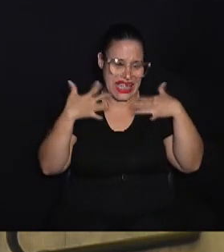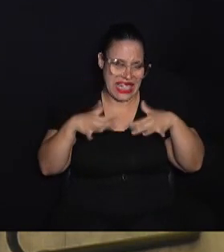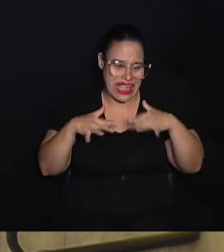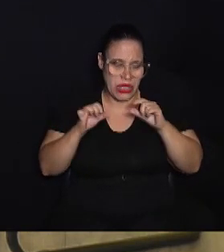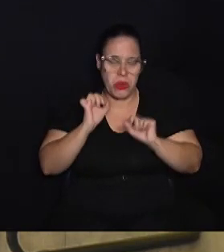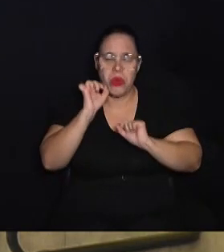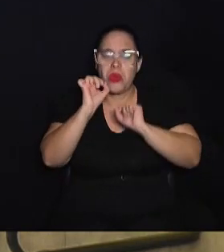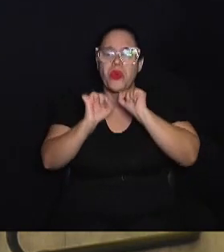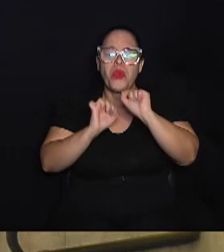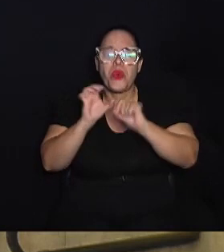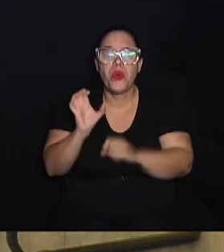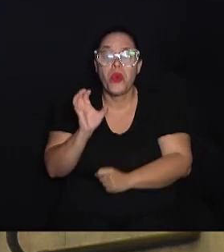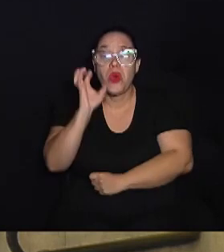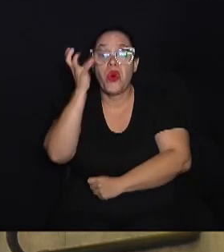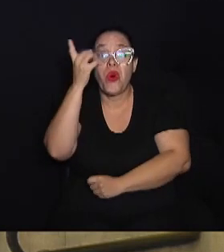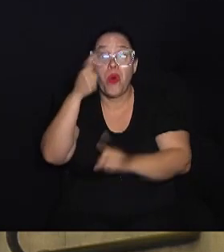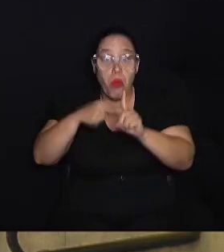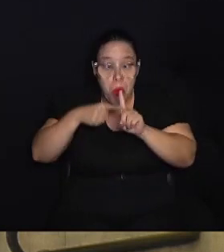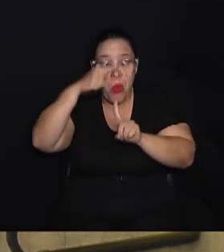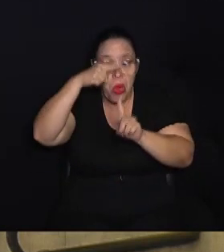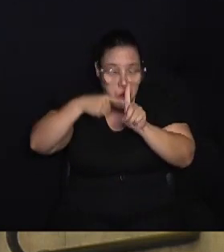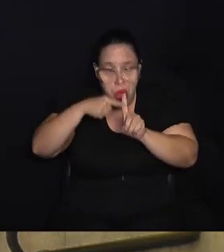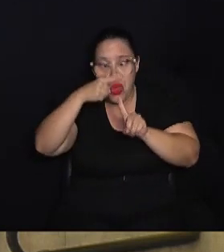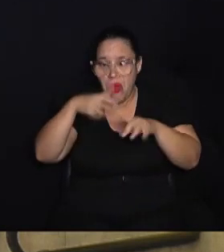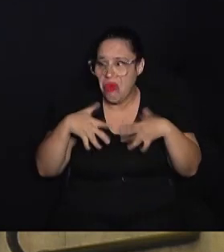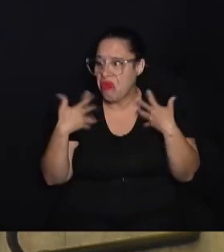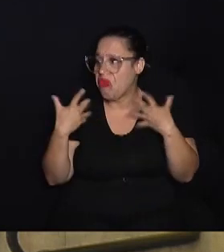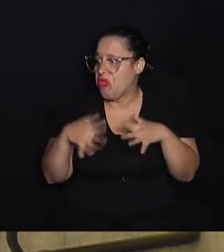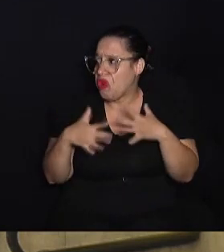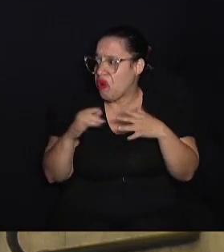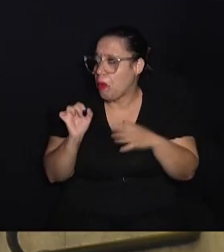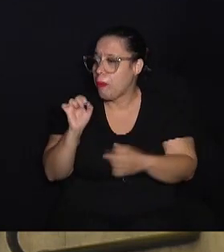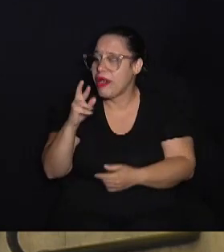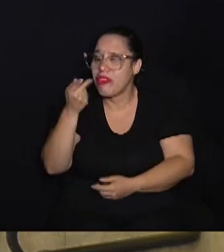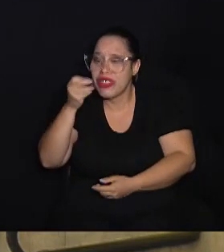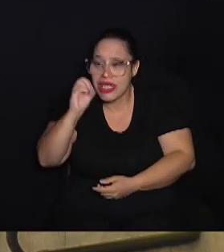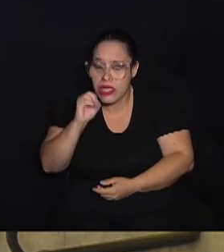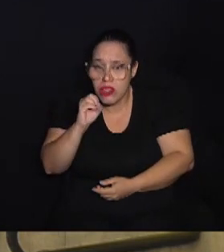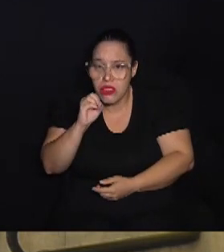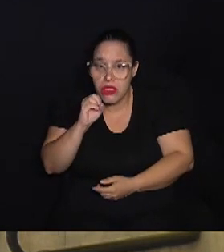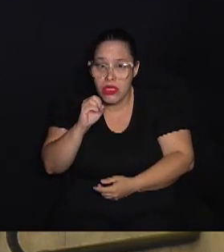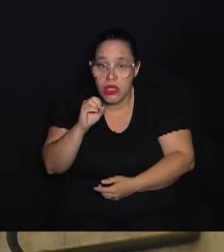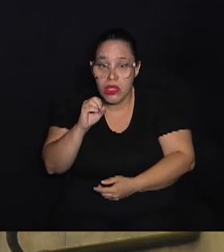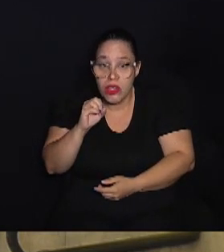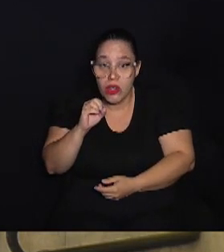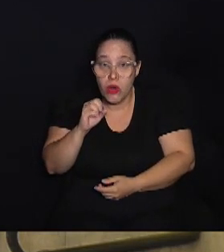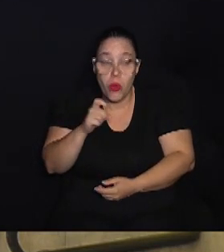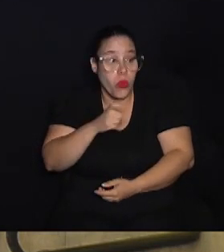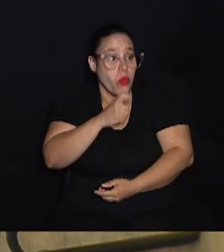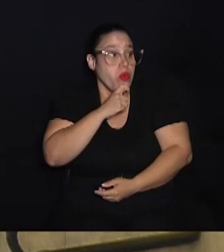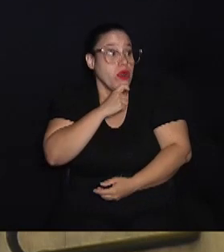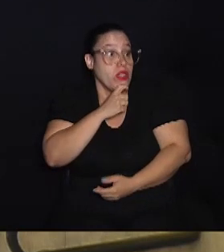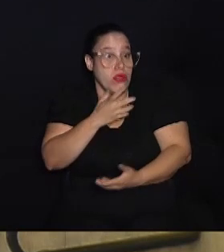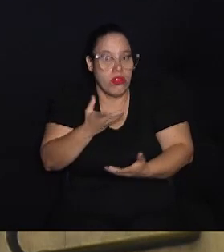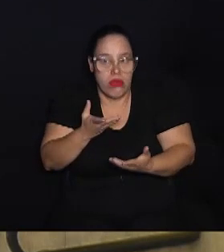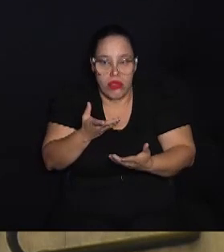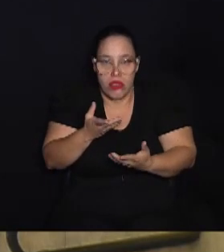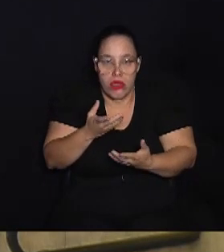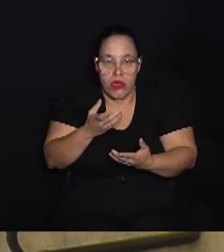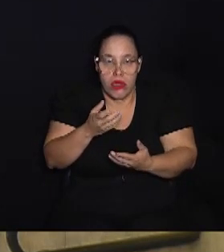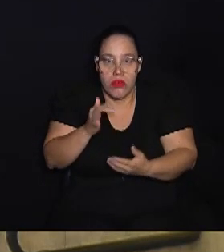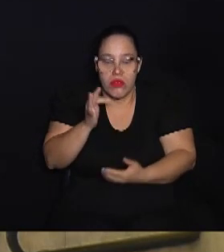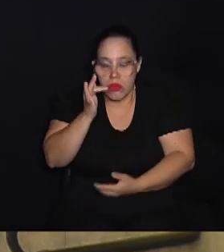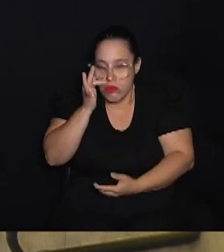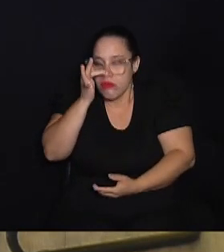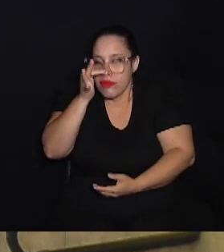que está acontecendo com o tempo, né? Essa questão da previsão, tempo, a gente está num inverno ainda, claro que a primavera começa